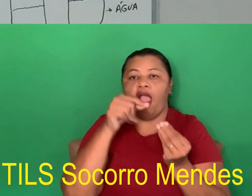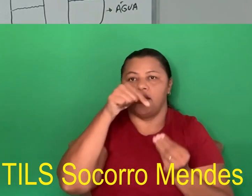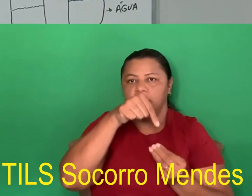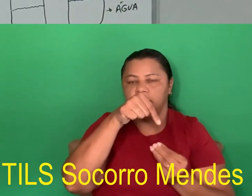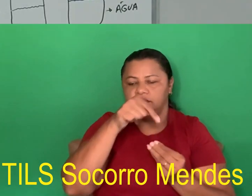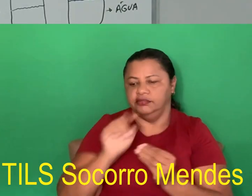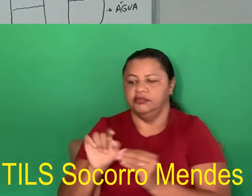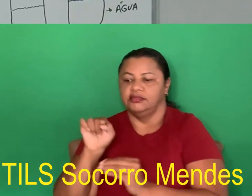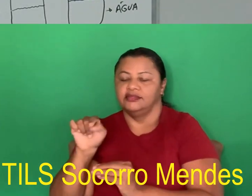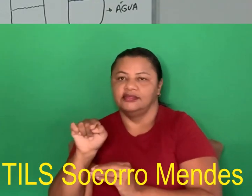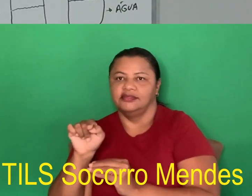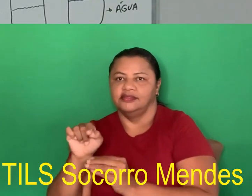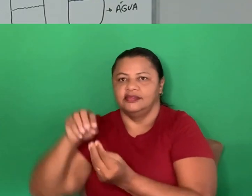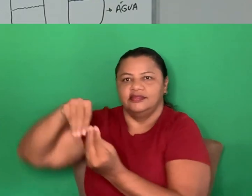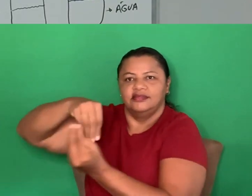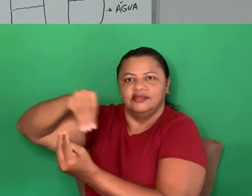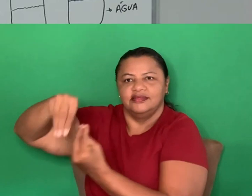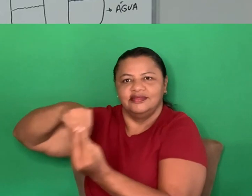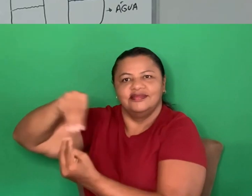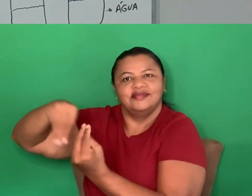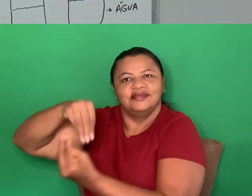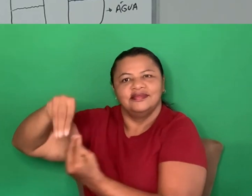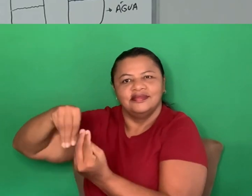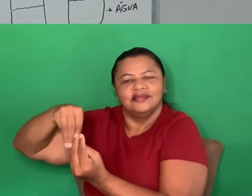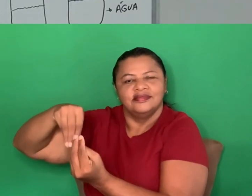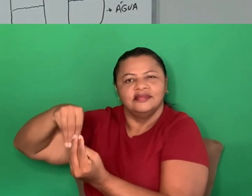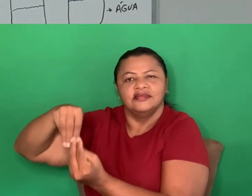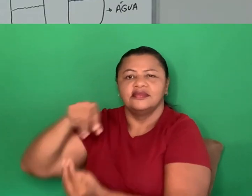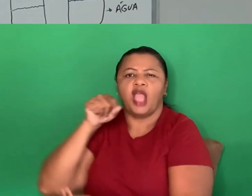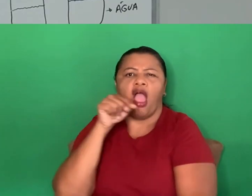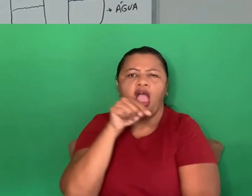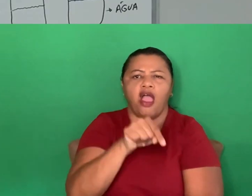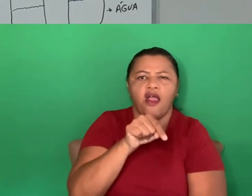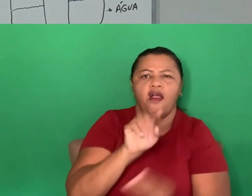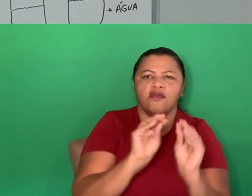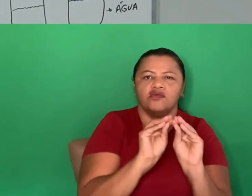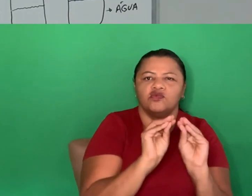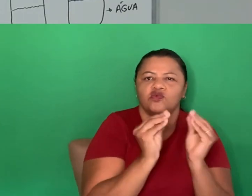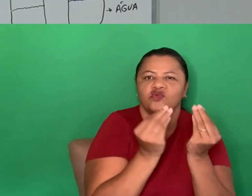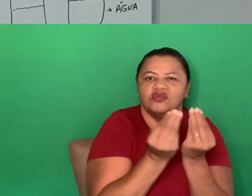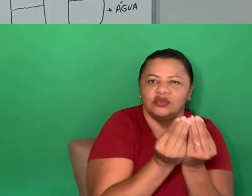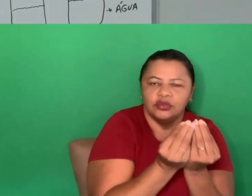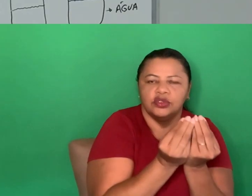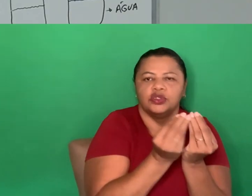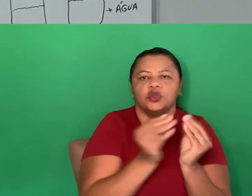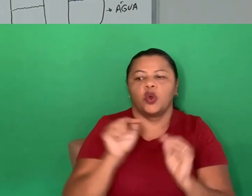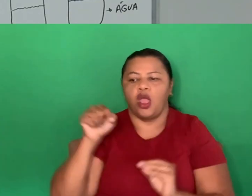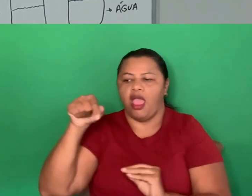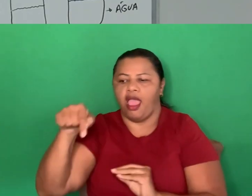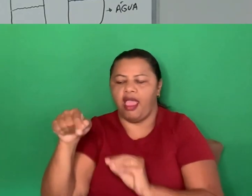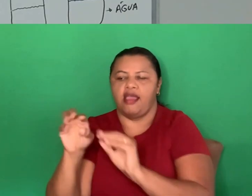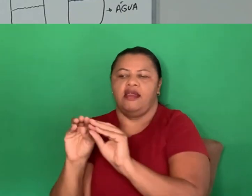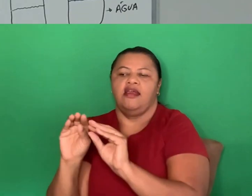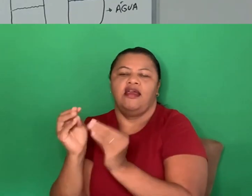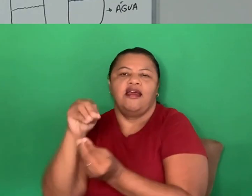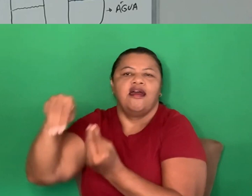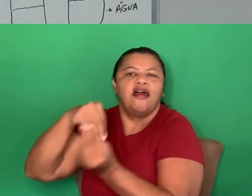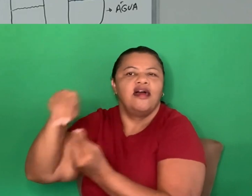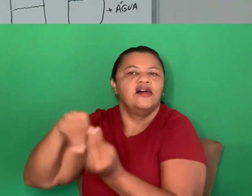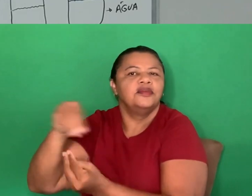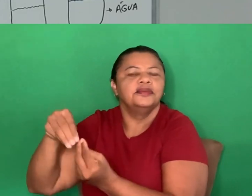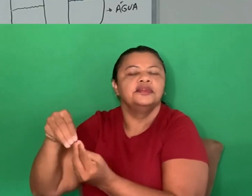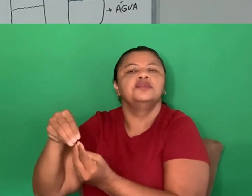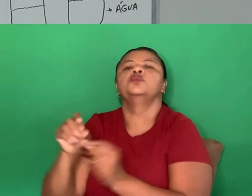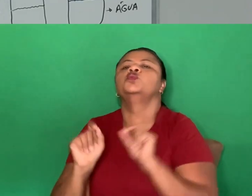versus misturas. É importante nós sabermos diferenciar o que é uma substância de uma mistura. Tá? Inclusive,